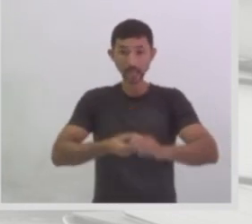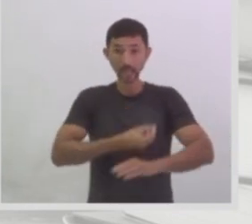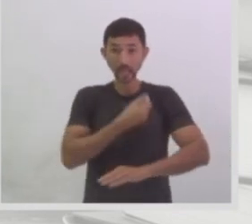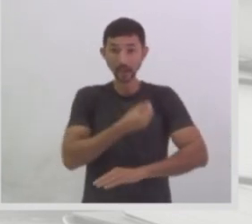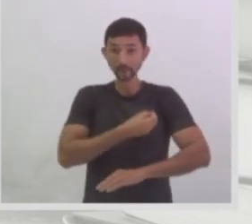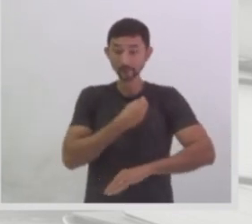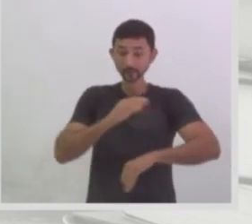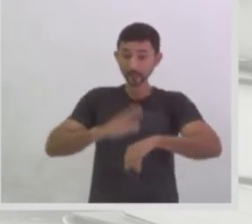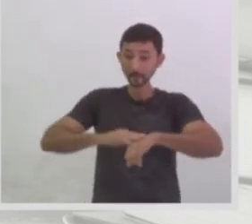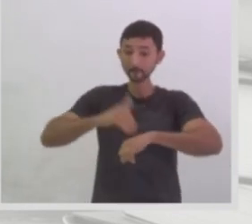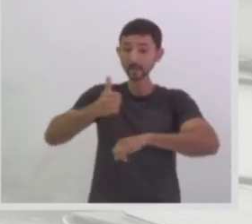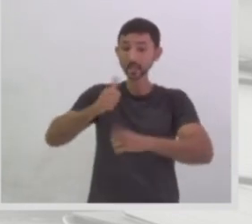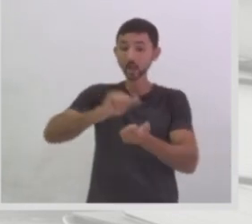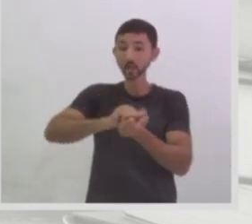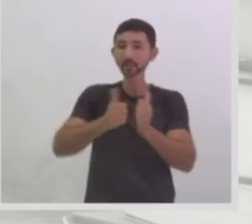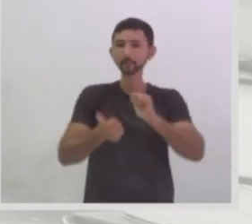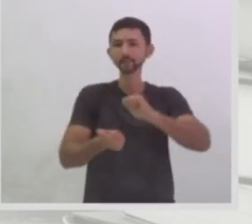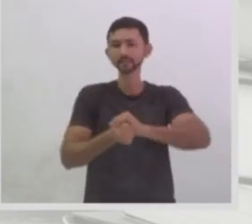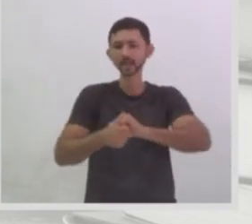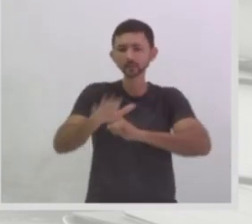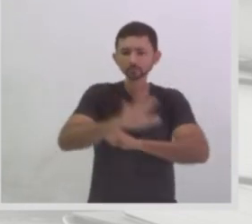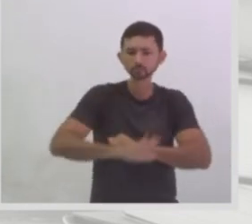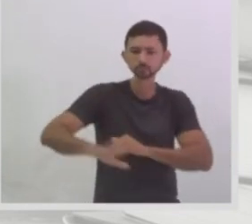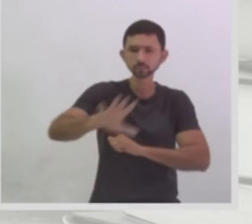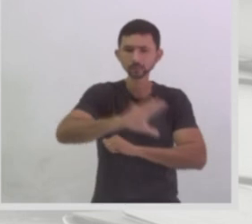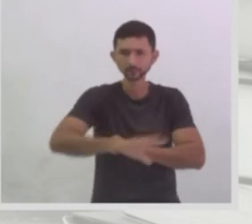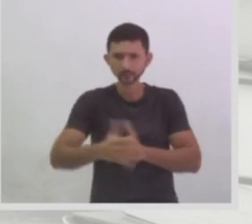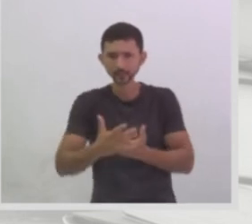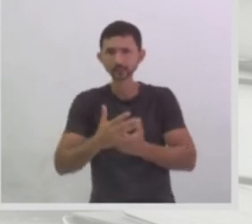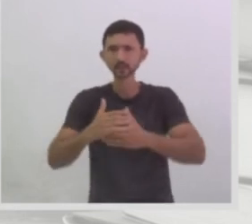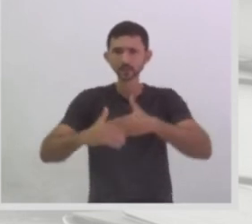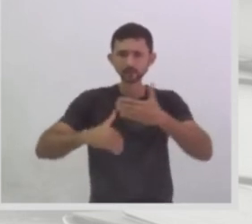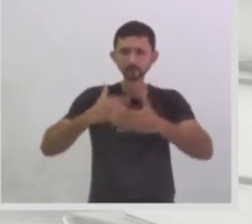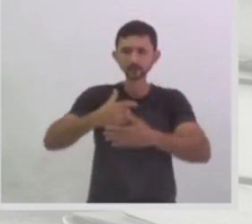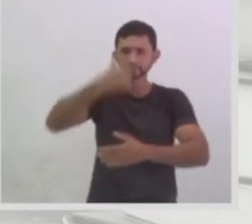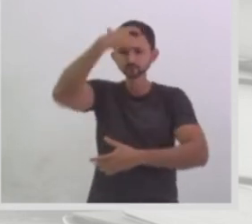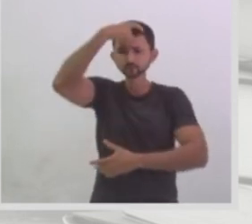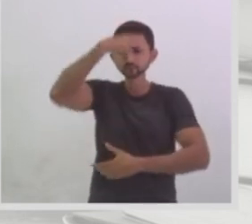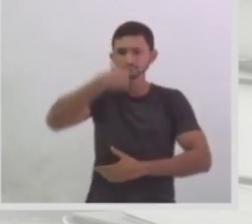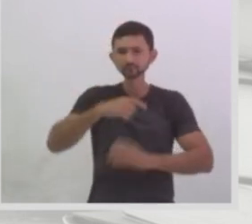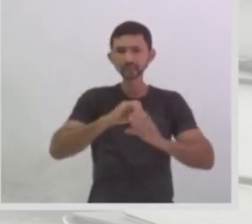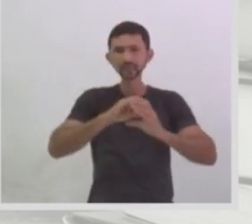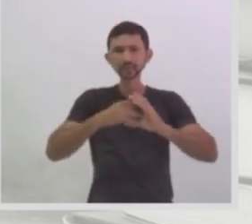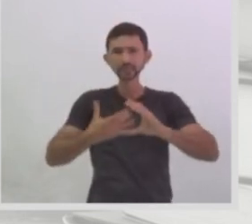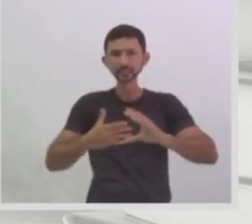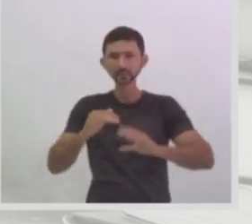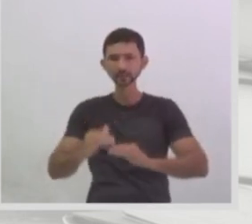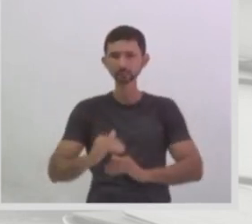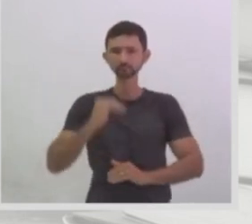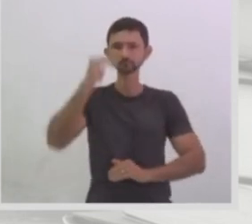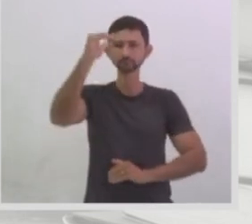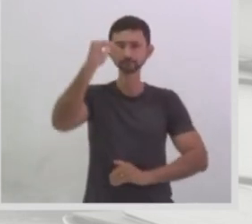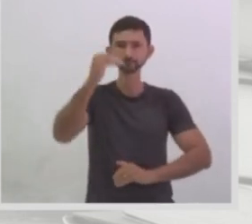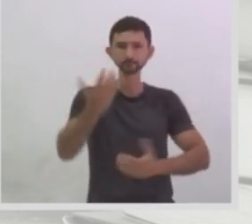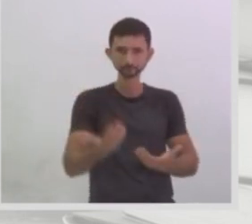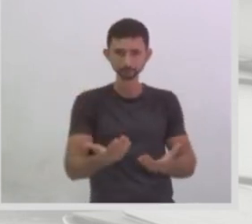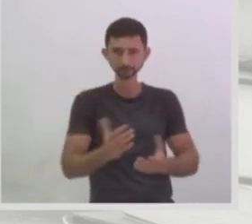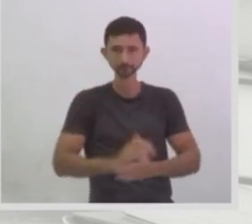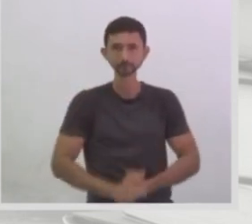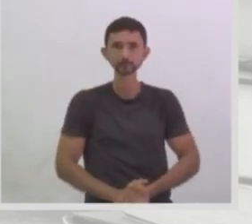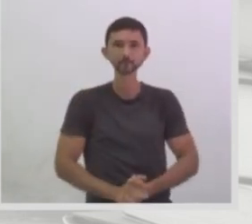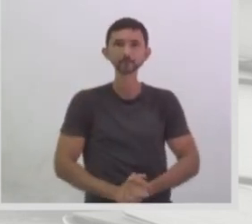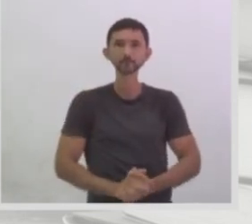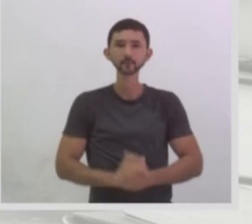mais adaptados ao ambiente, até que suas características se tornem dominantes. Tá? Vamos fazer